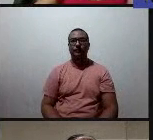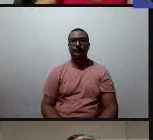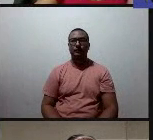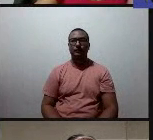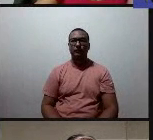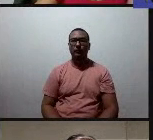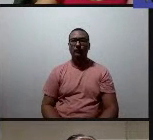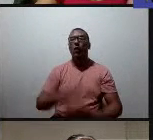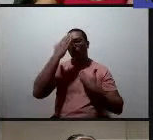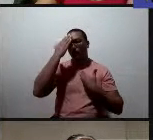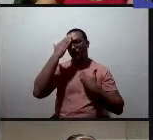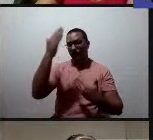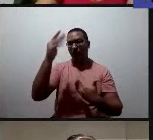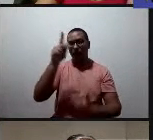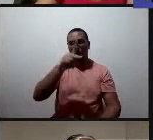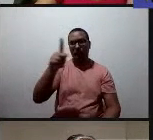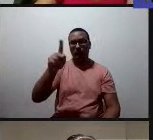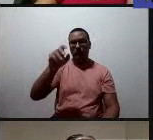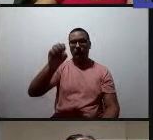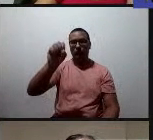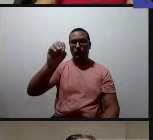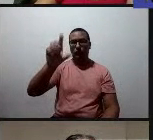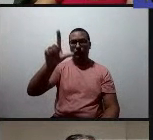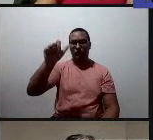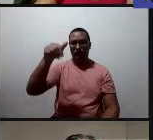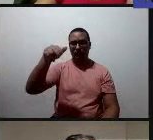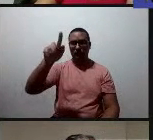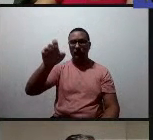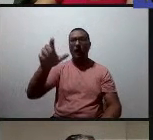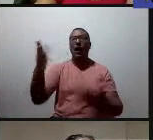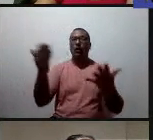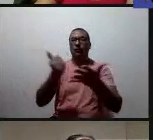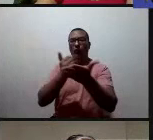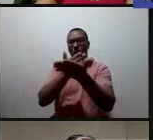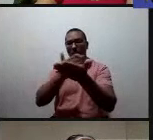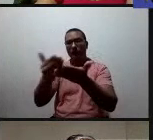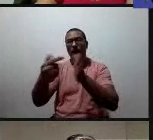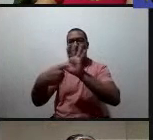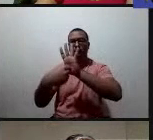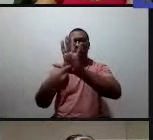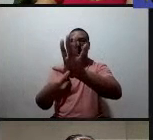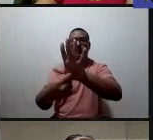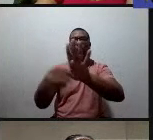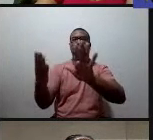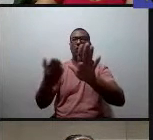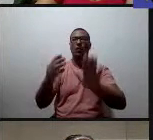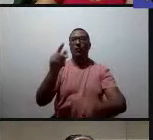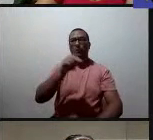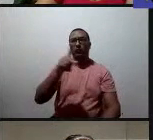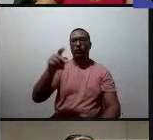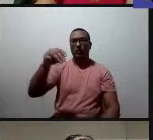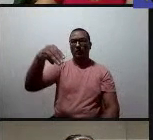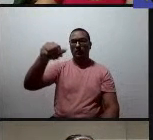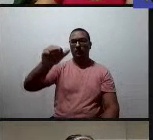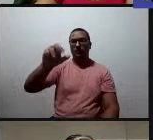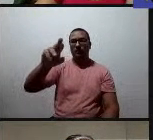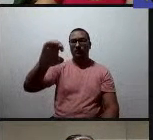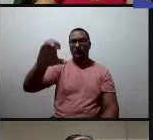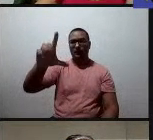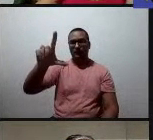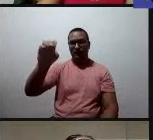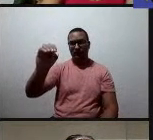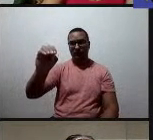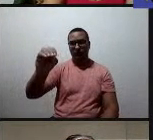Obrigada, professora Solange. Vamos iniciar então a apresentação com o Marcelo. Marcelo, se você